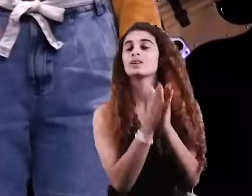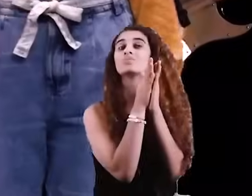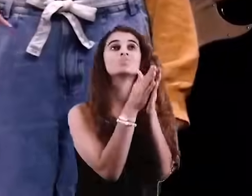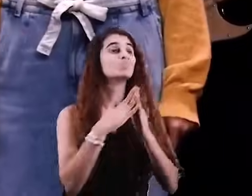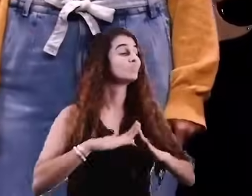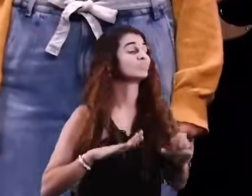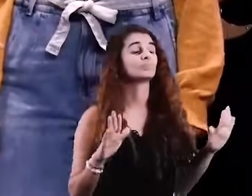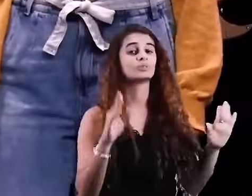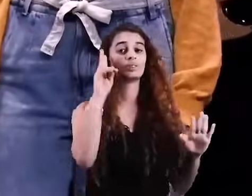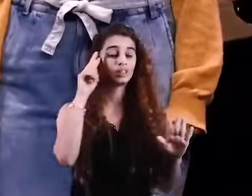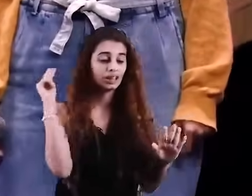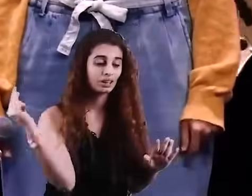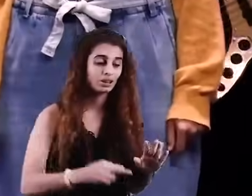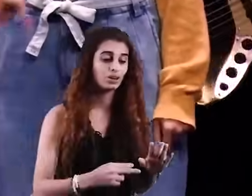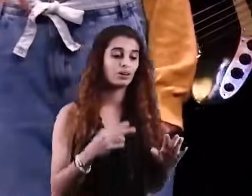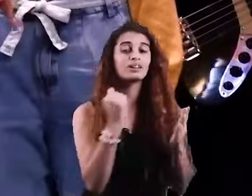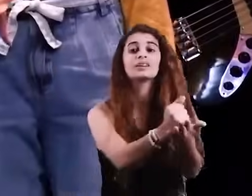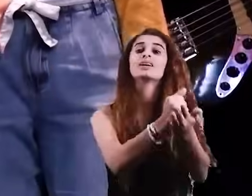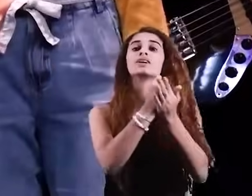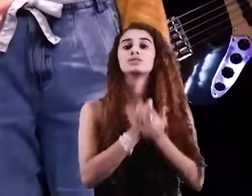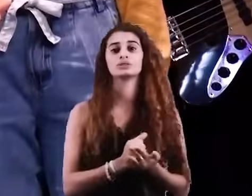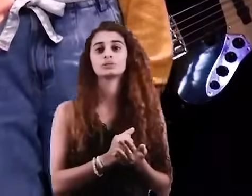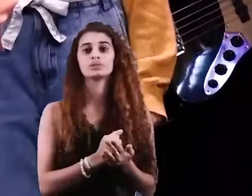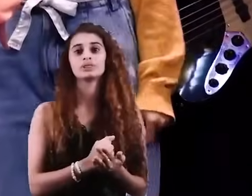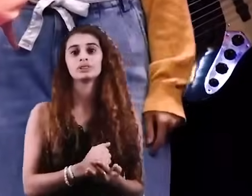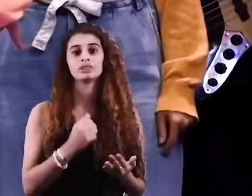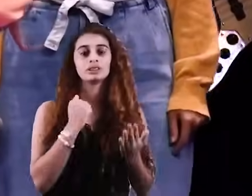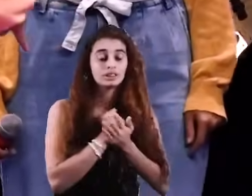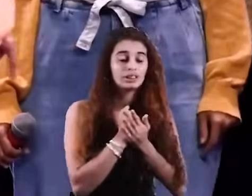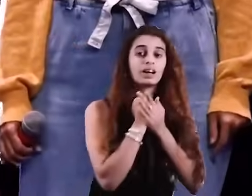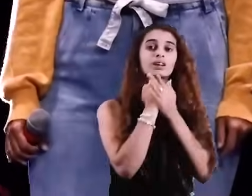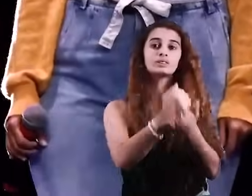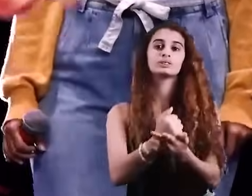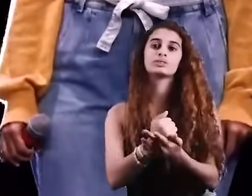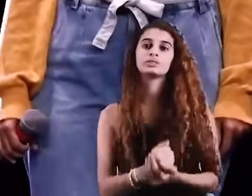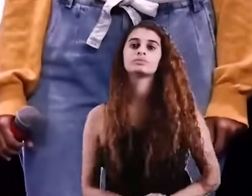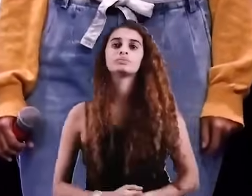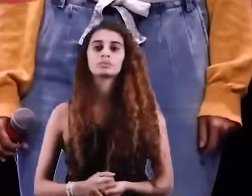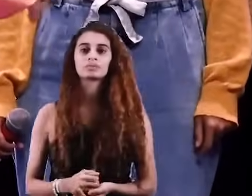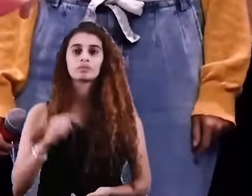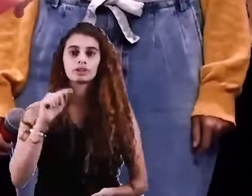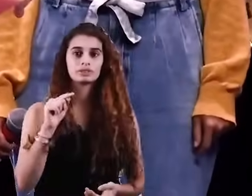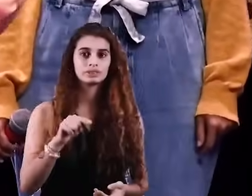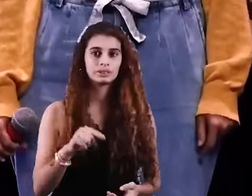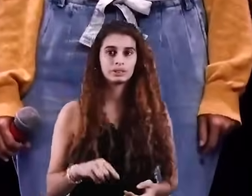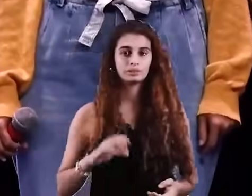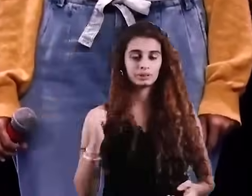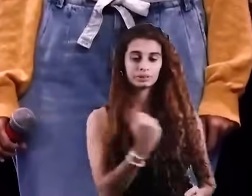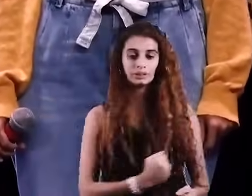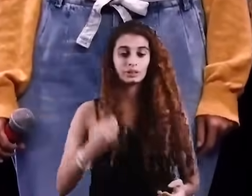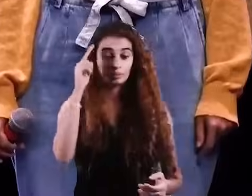que enxergue uma besteira que ele ia fazer, por alguém que perceba algo que não estava percebendo. Você precisa ser a Abigail que vai